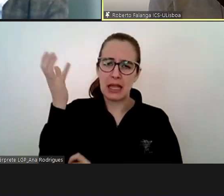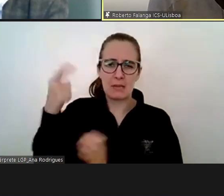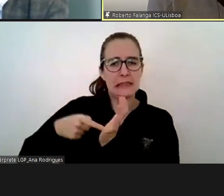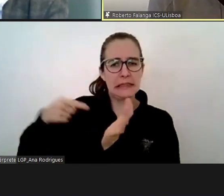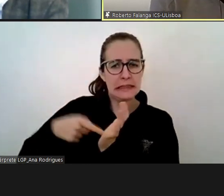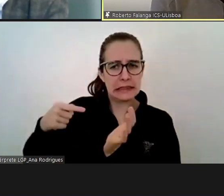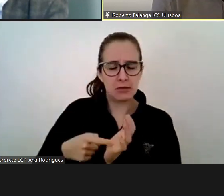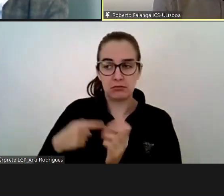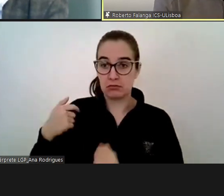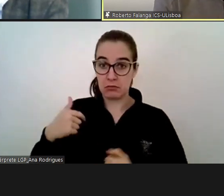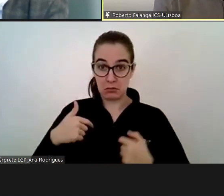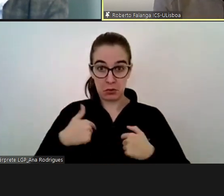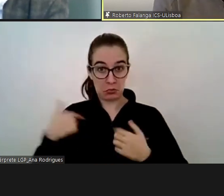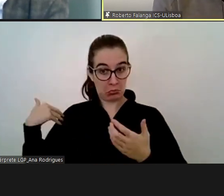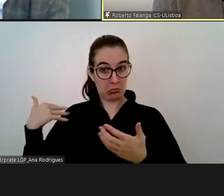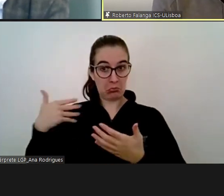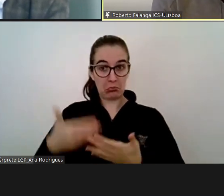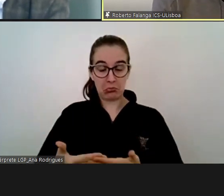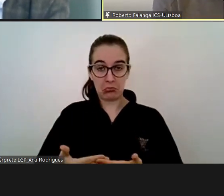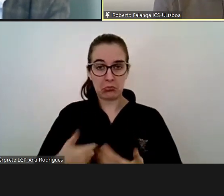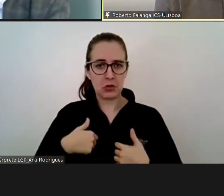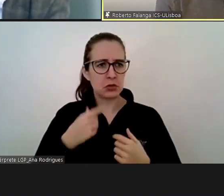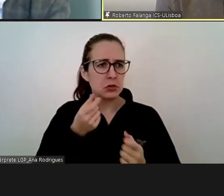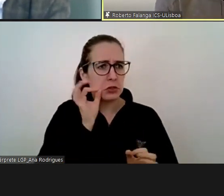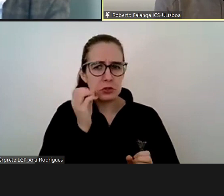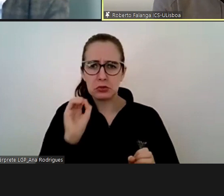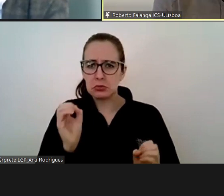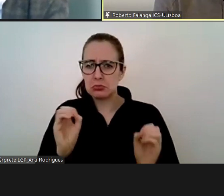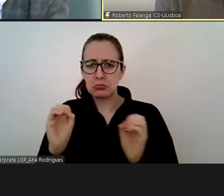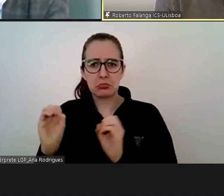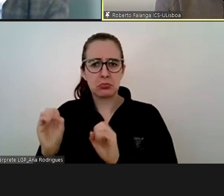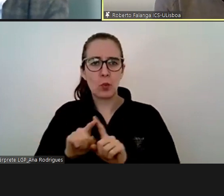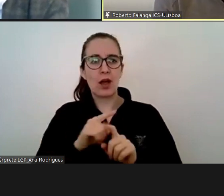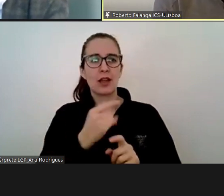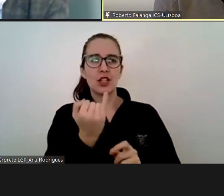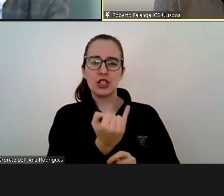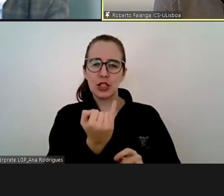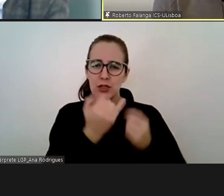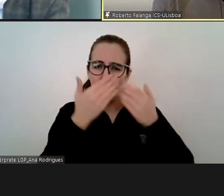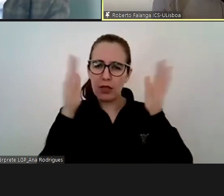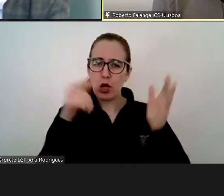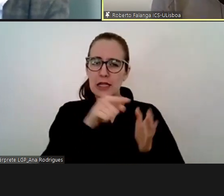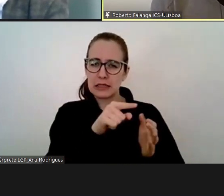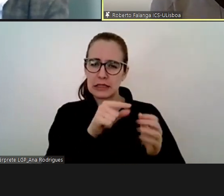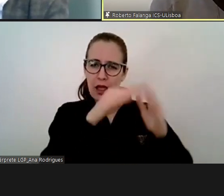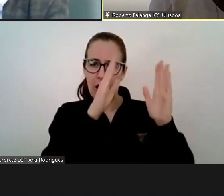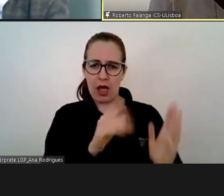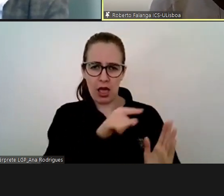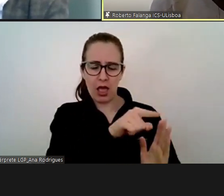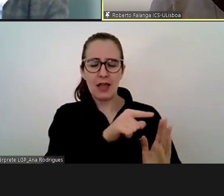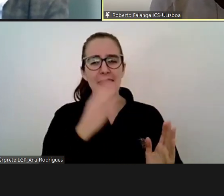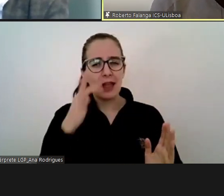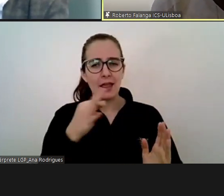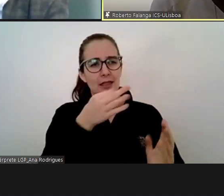não tenho visto uma grande mobilização por parte das instituições democráticas para